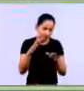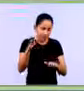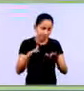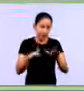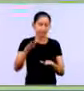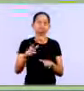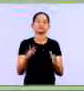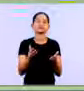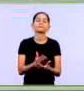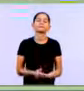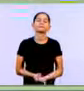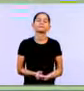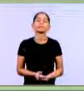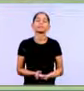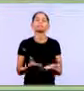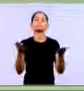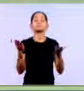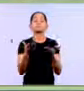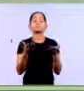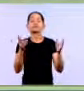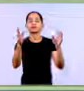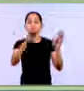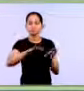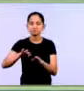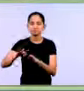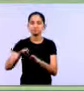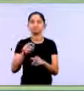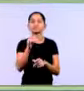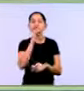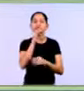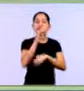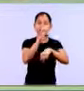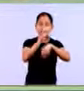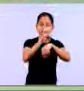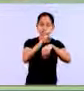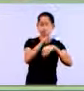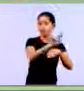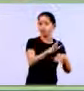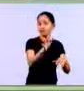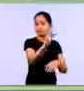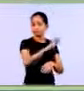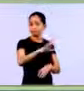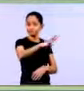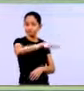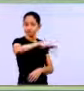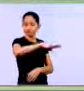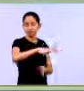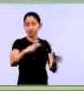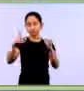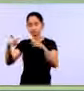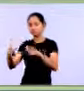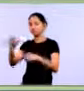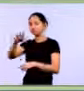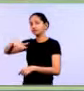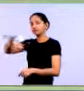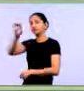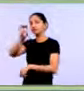E agora, os impostos de competência privativa dos estados. Os estados, eles têm competência privativa